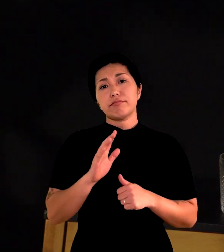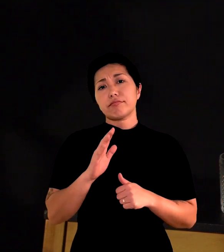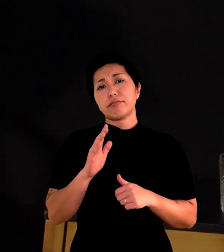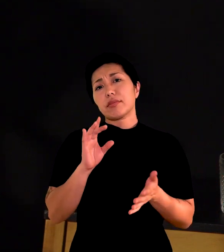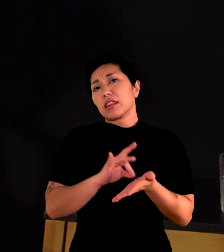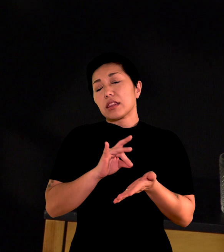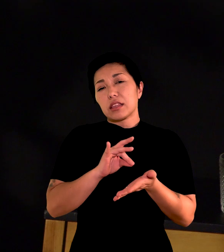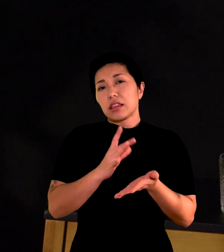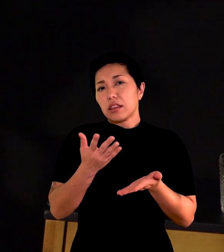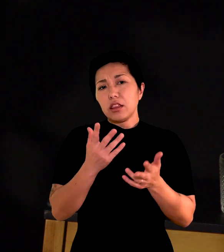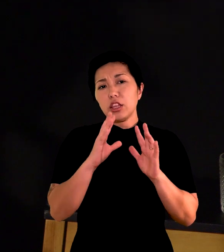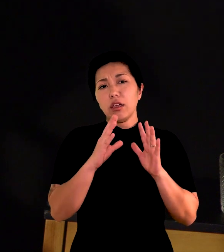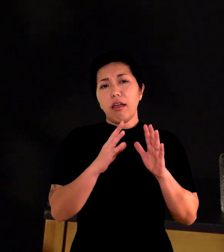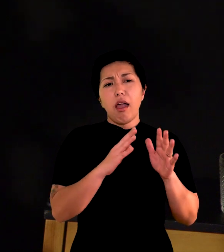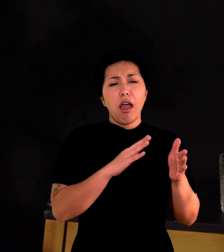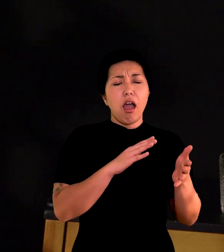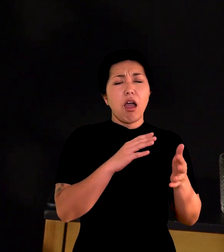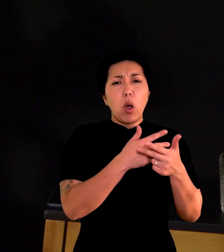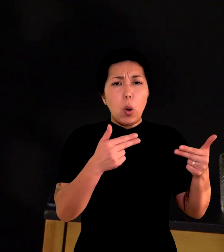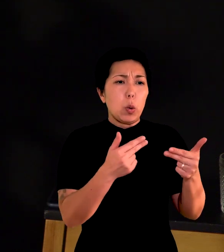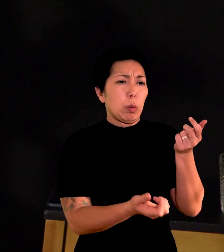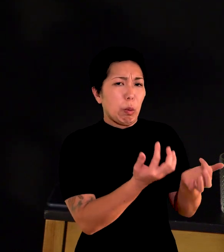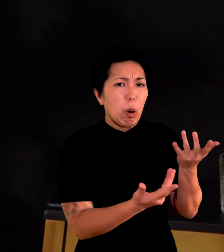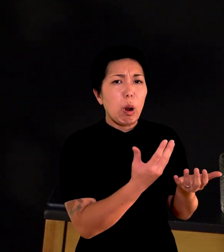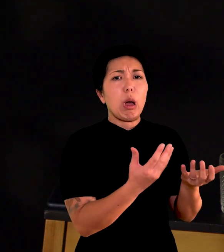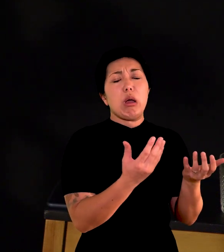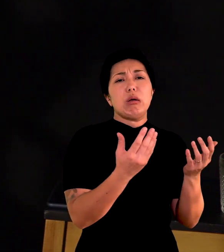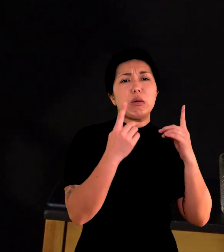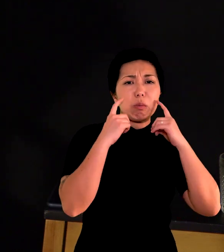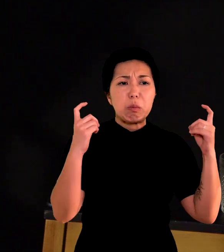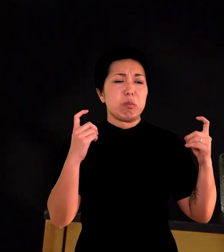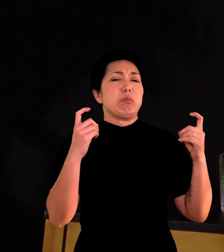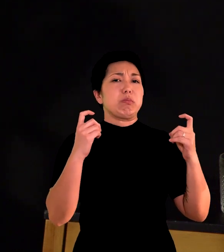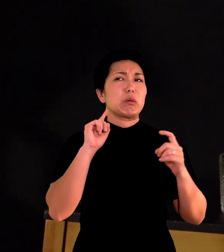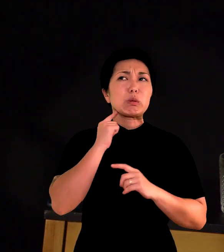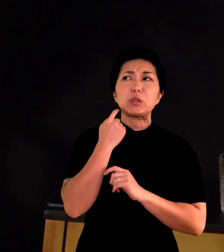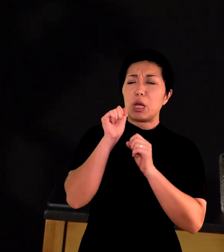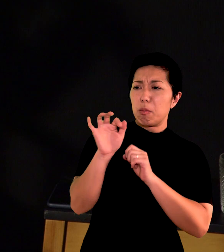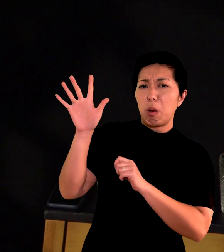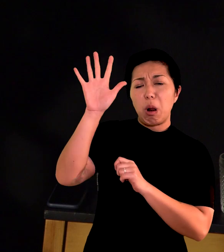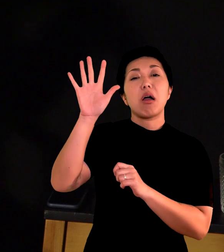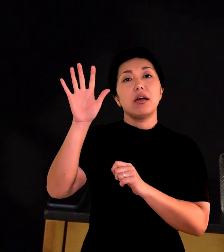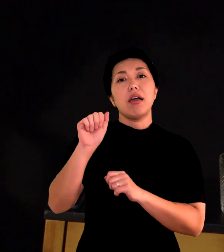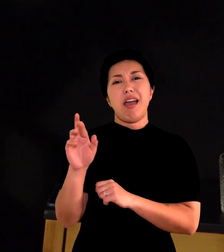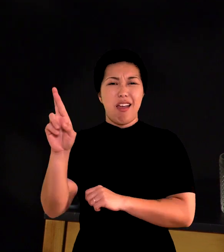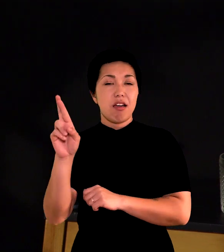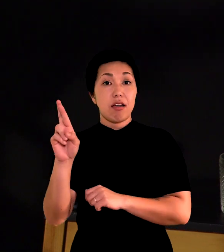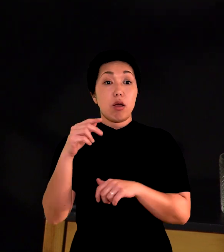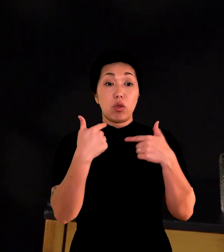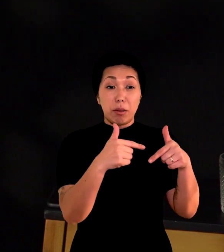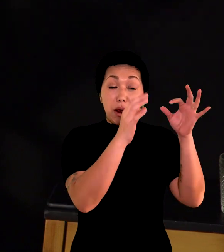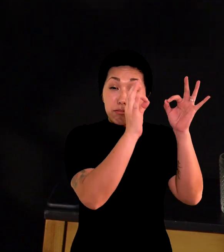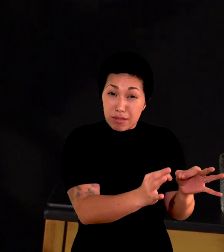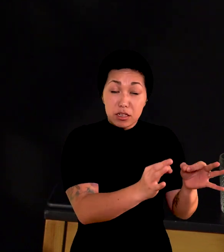É atrito, no fundo, vai embora essa energia, tá certo? Na forma de calor, de ruído, poluição, etc.